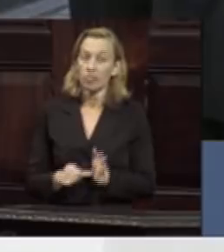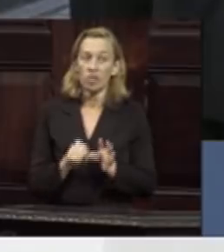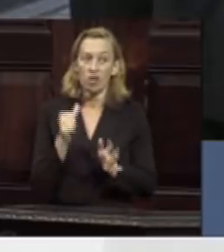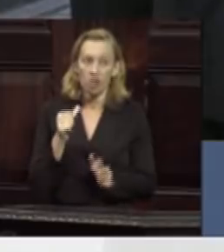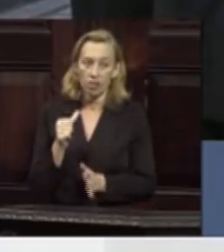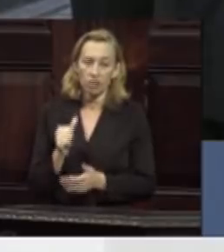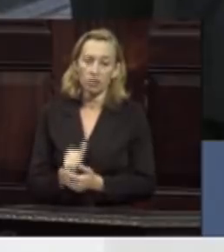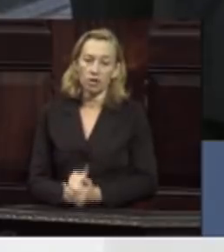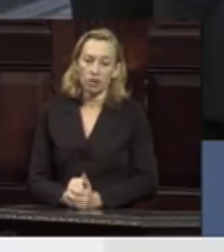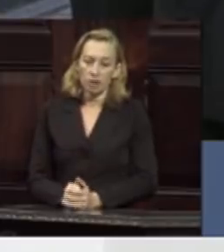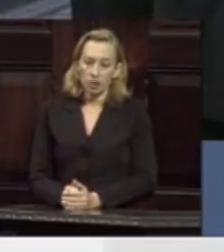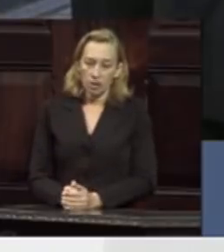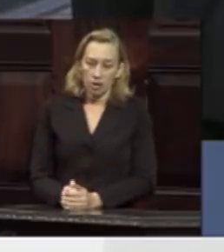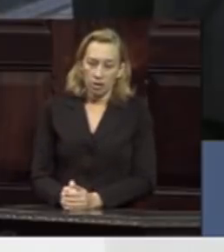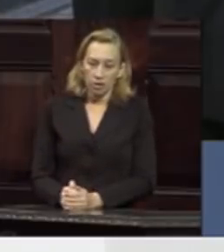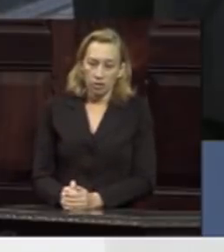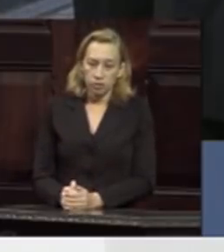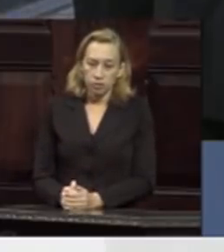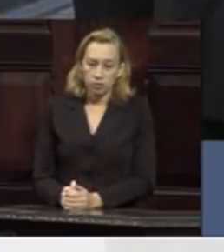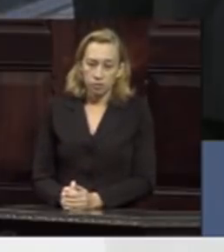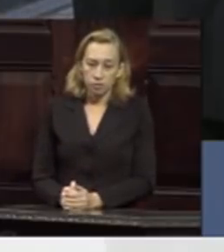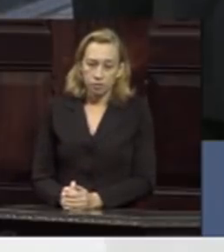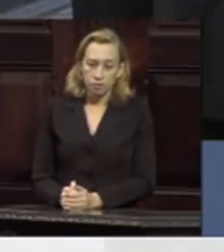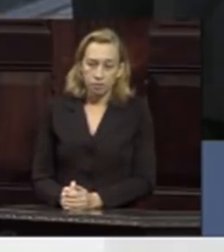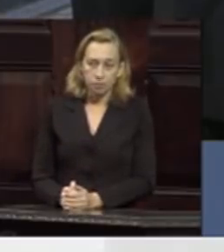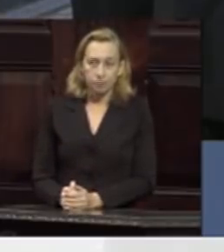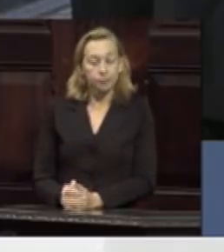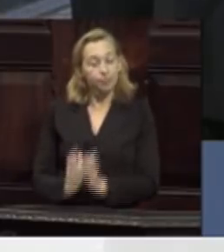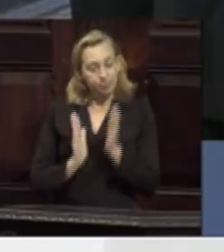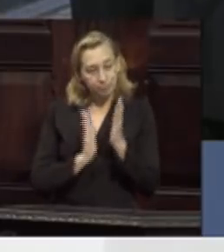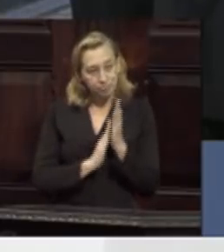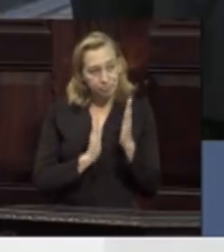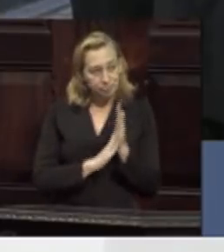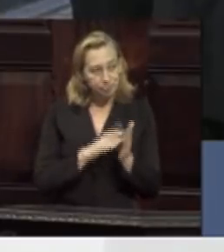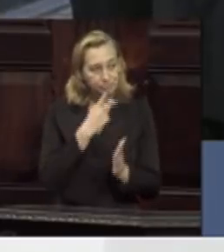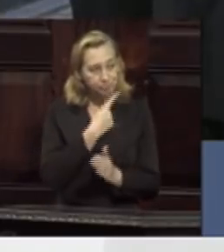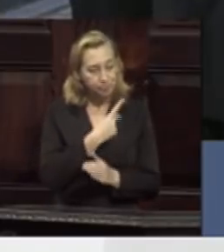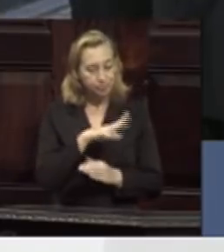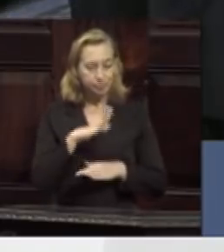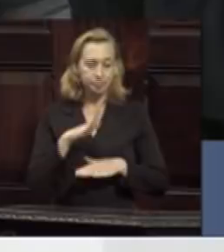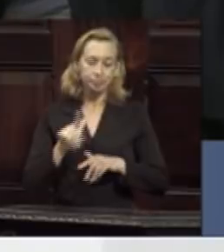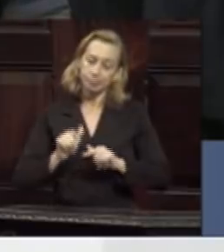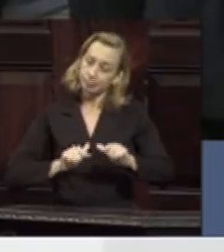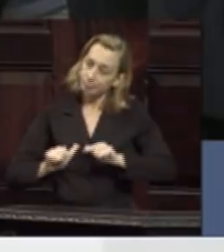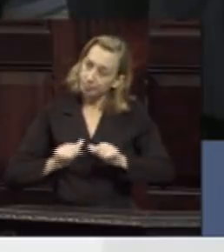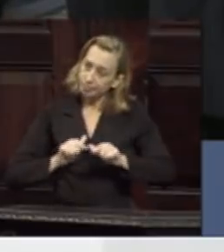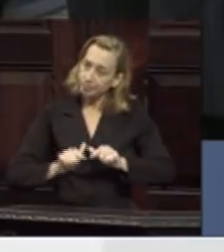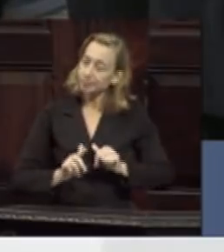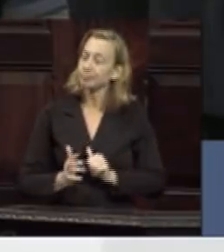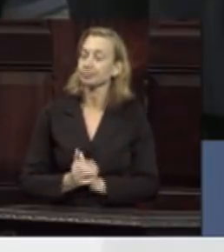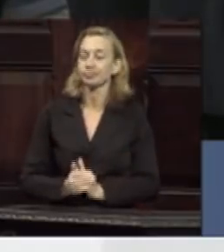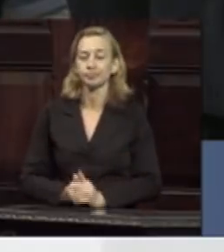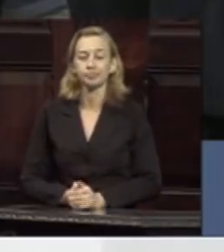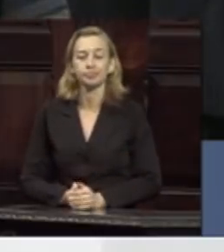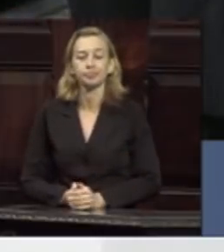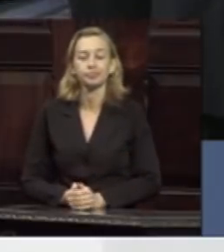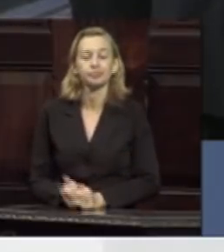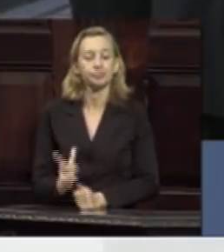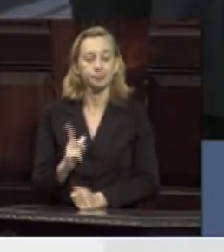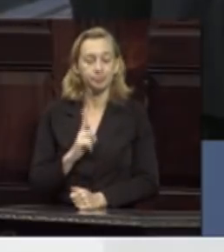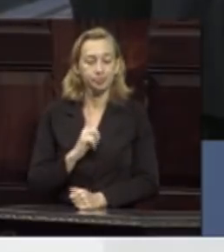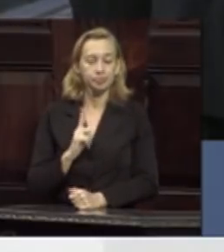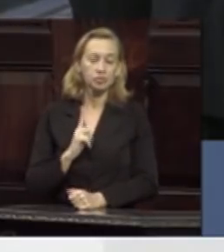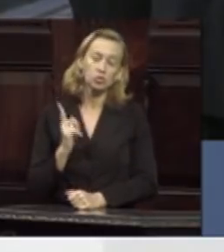reconhecer o trabalho de Vossa Excelência. Deputado Tutuca também, muito O importante. empenho no